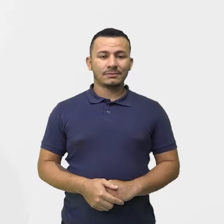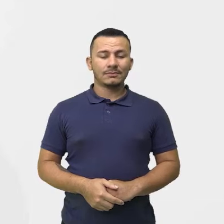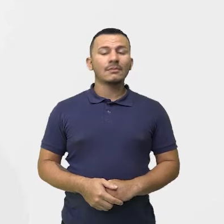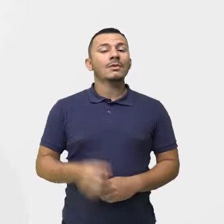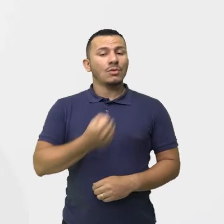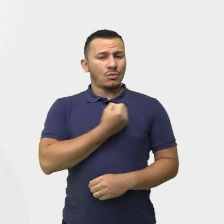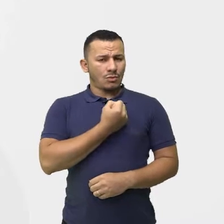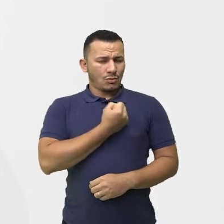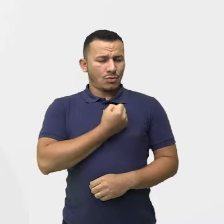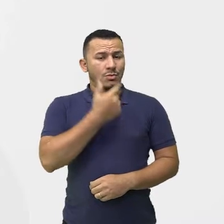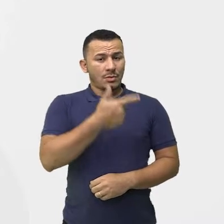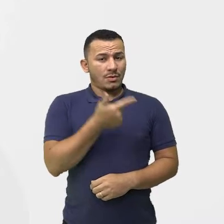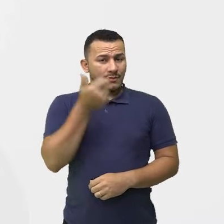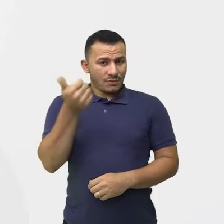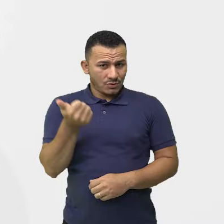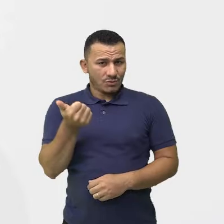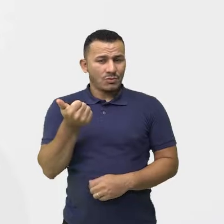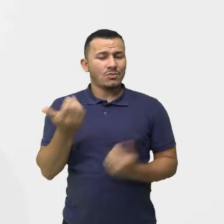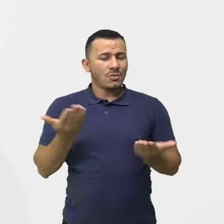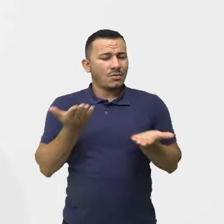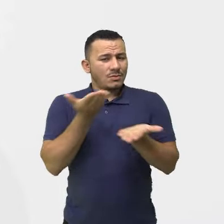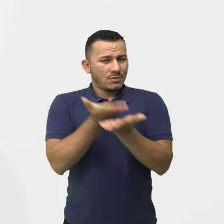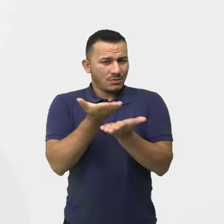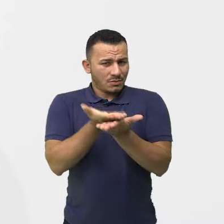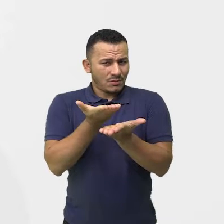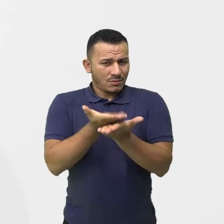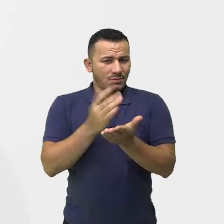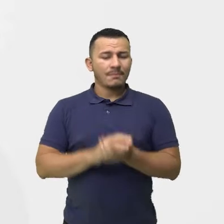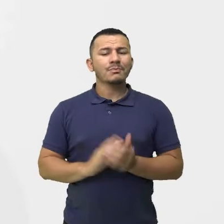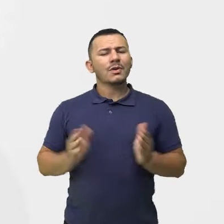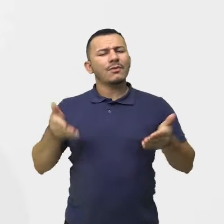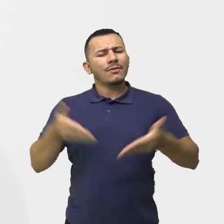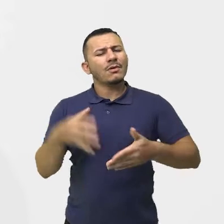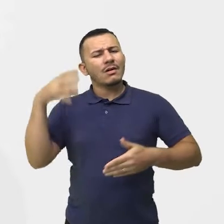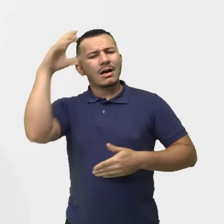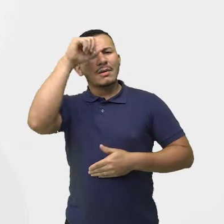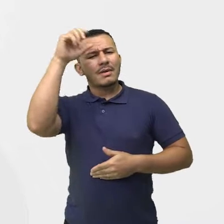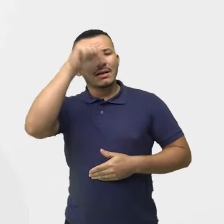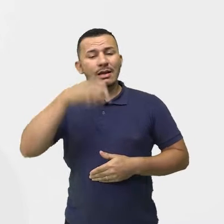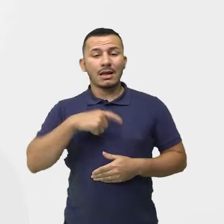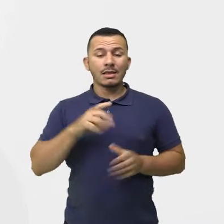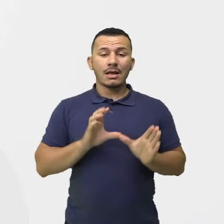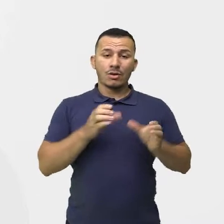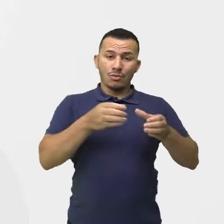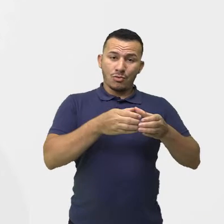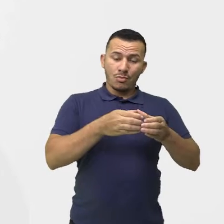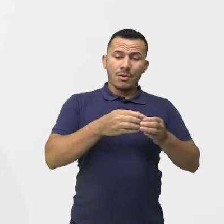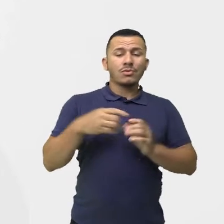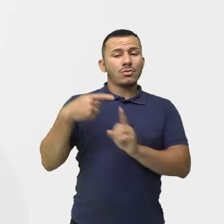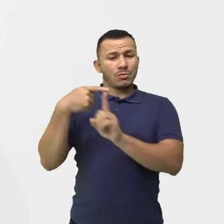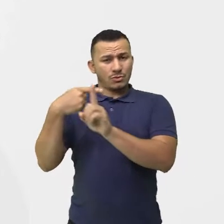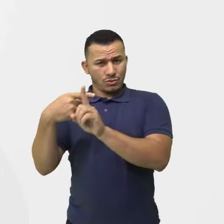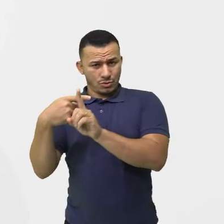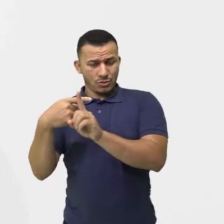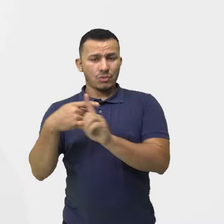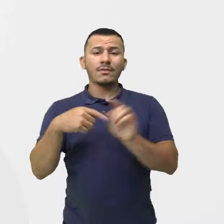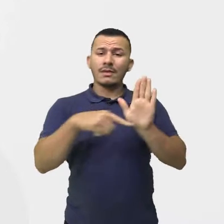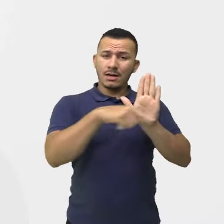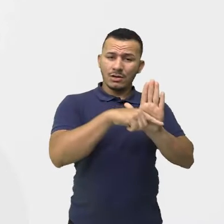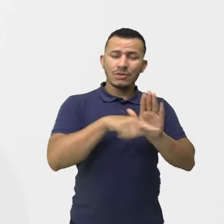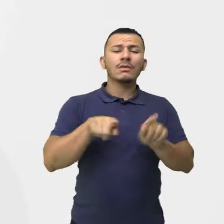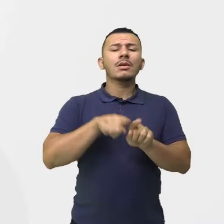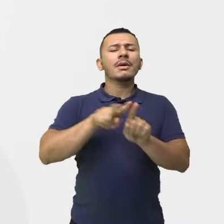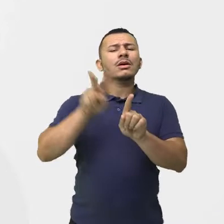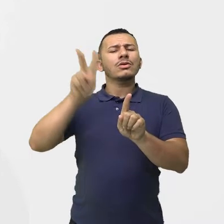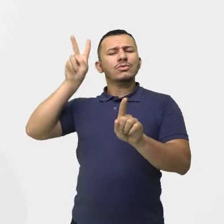Aula de número 21, objeto de conhecimento, números inteiros, usos,